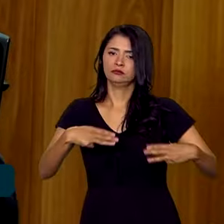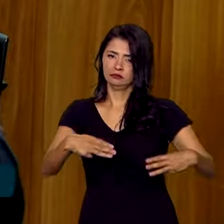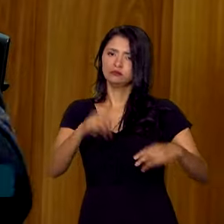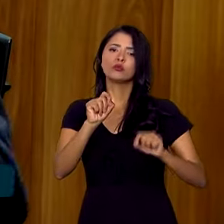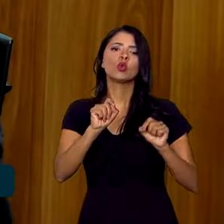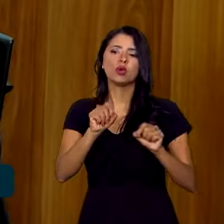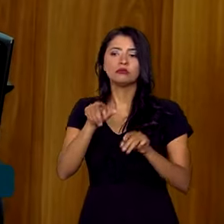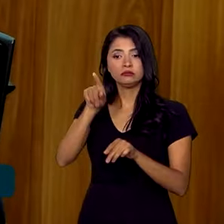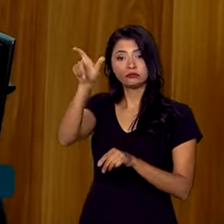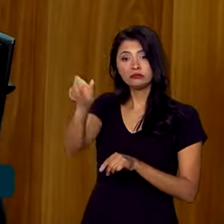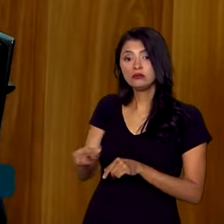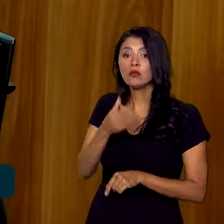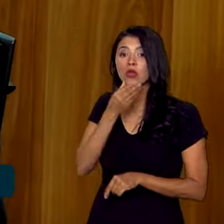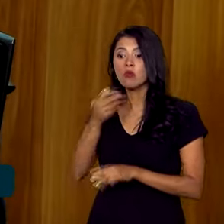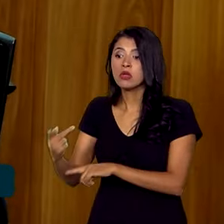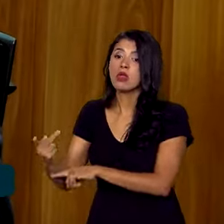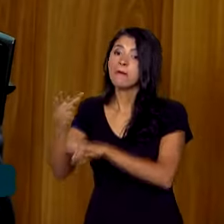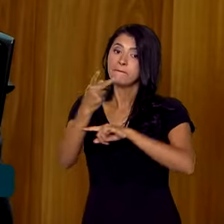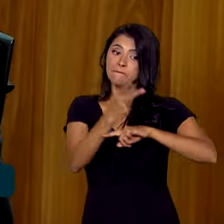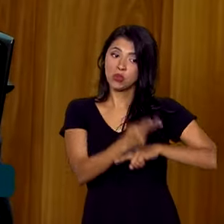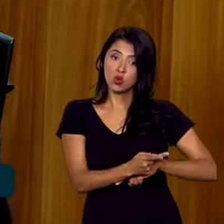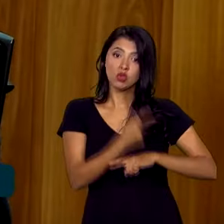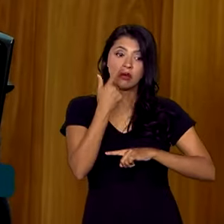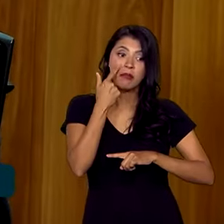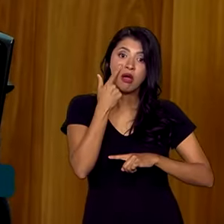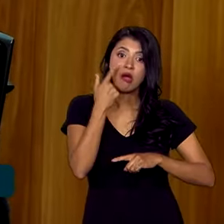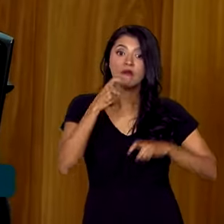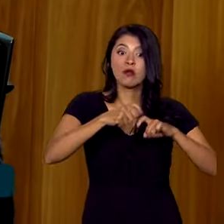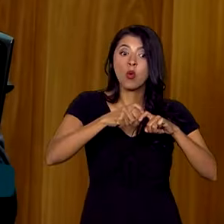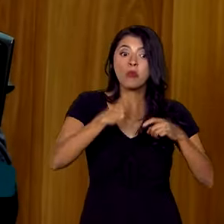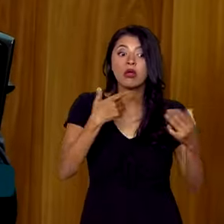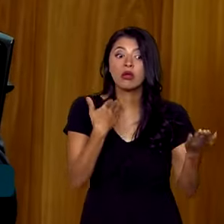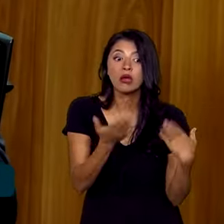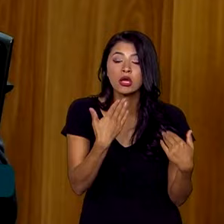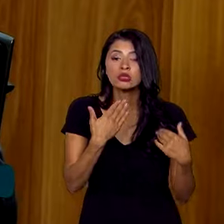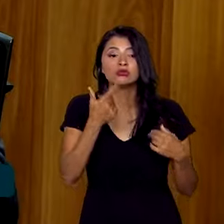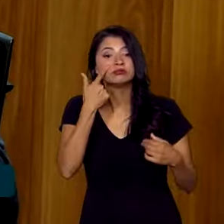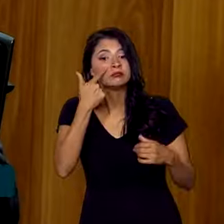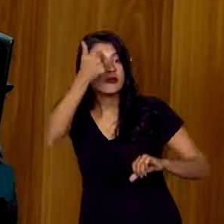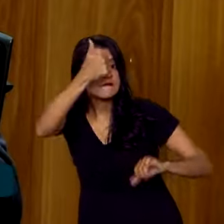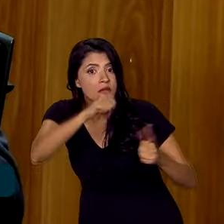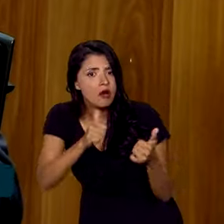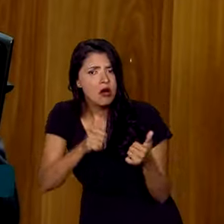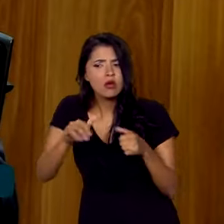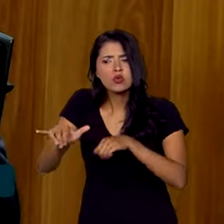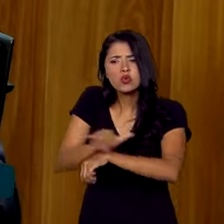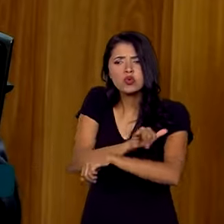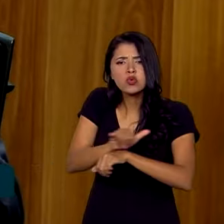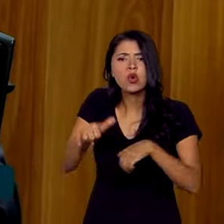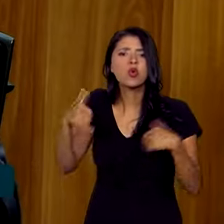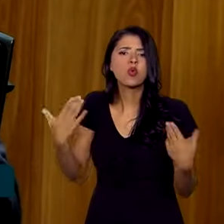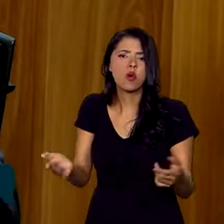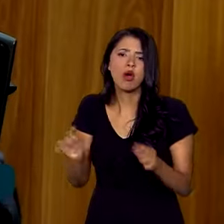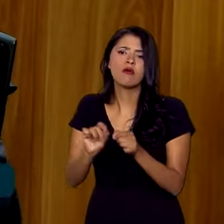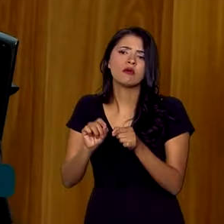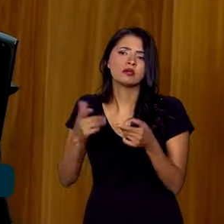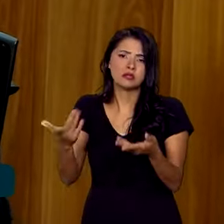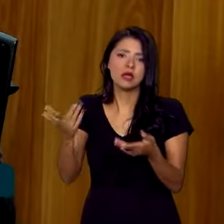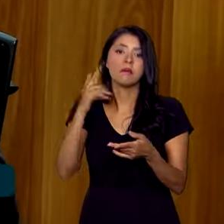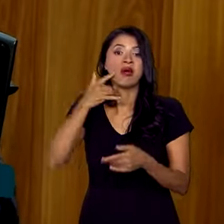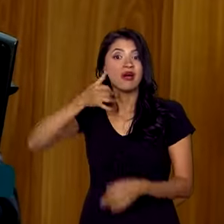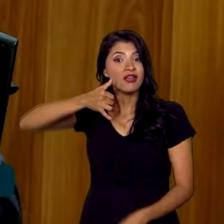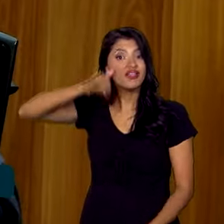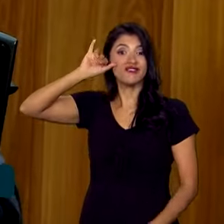que os homens busquem os serviços para discutir com o profissional de saúde e que estratégias a gente pode fazer para